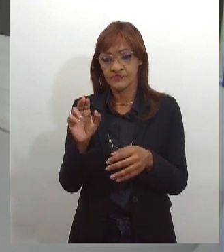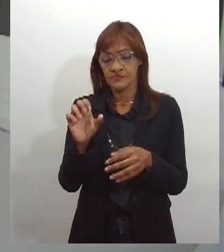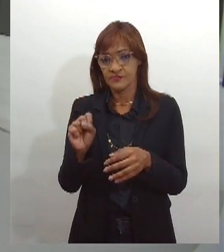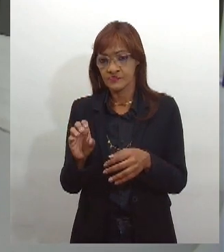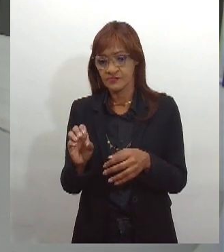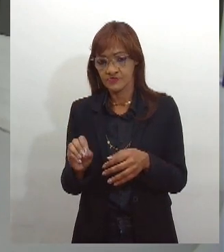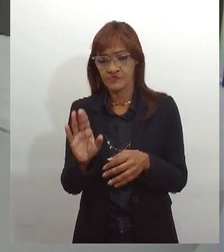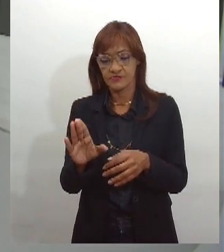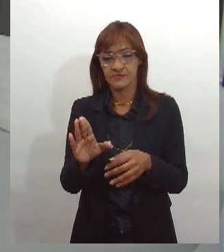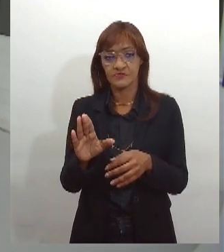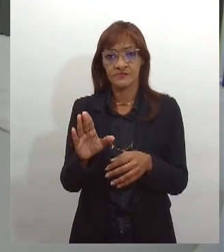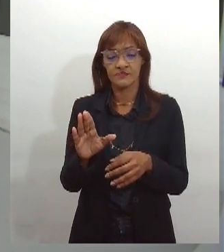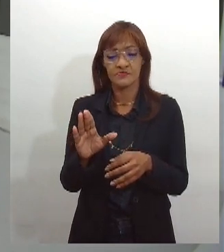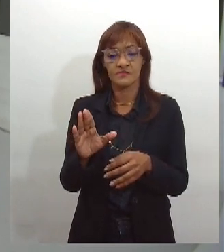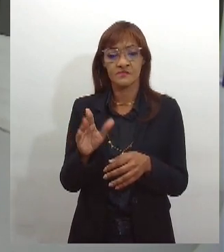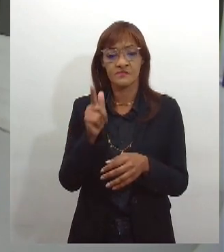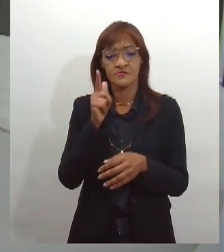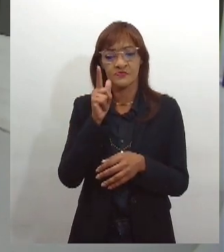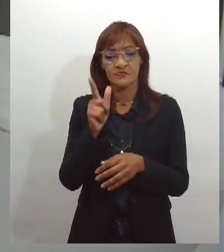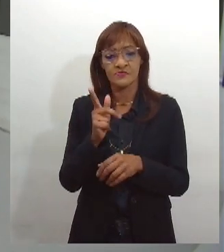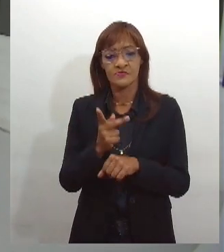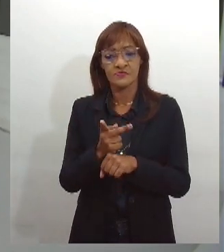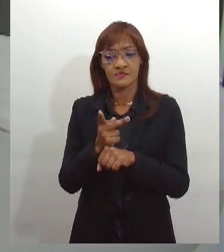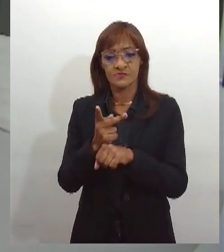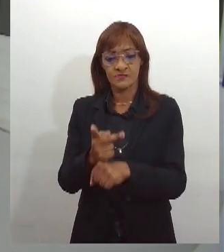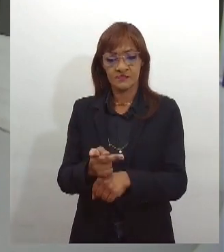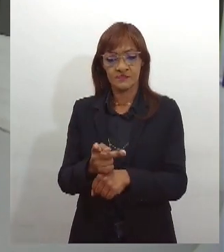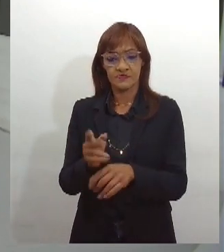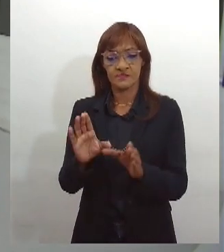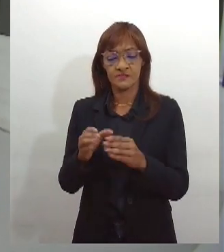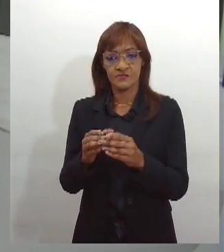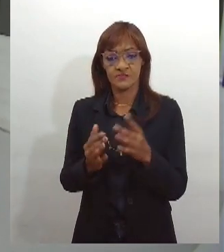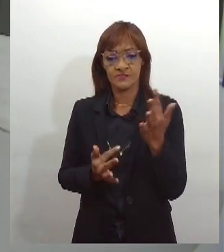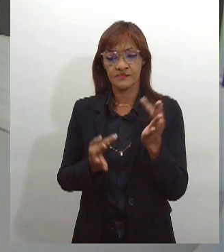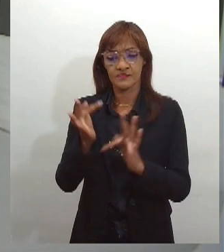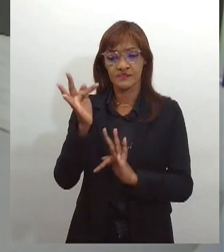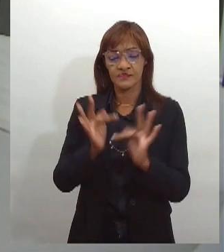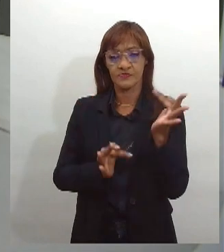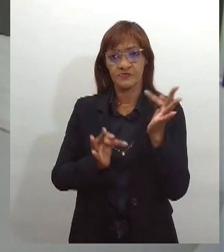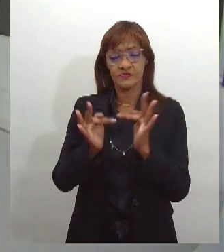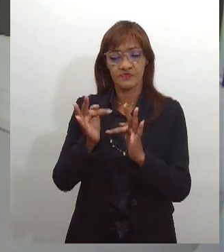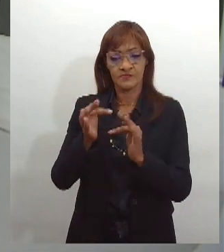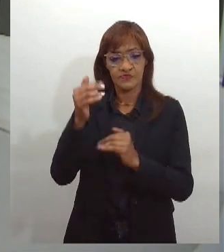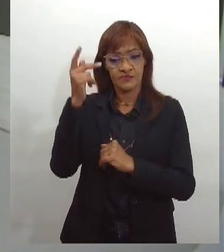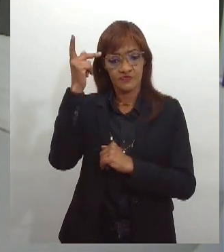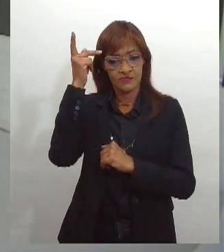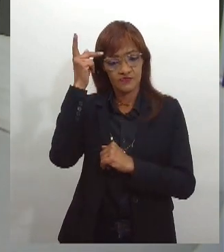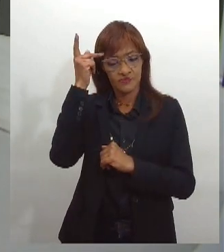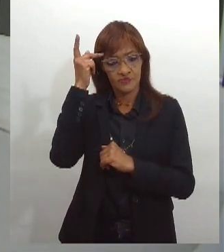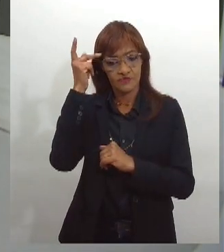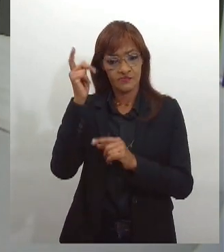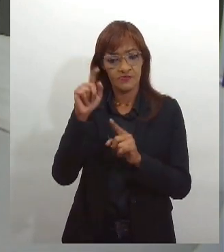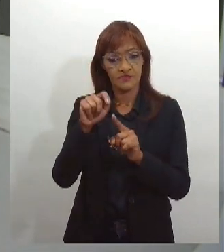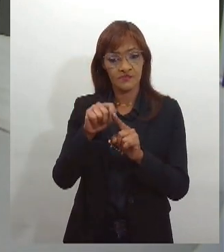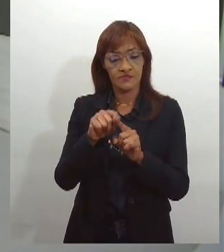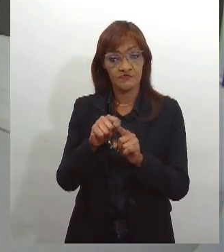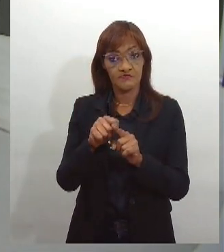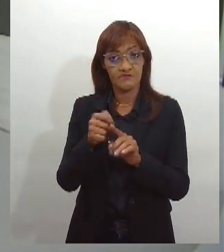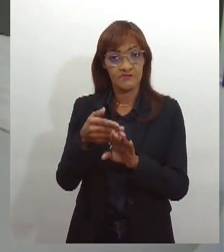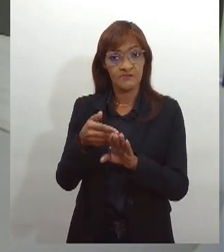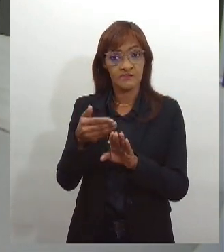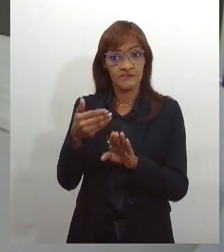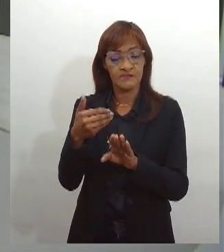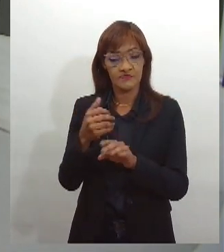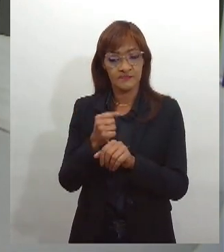no Encontro Nacional de Folclore acontecido em São Paulo mês passado, na cidade de Olímpia. Eles vão receber as pessoas para esse evento,